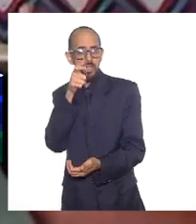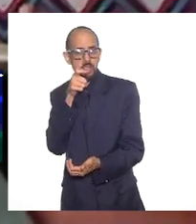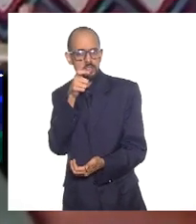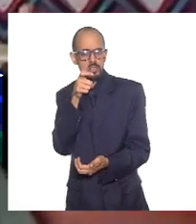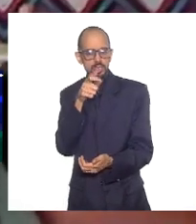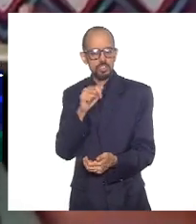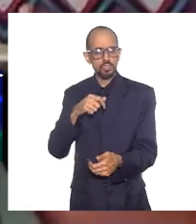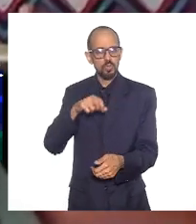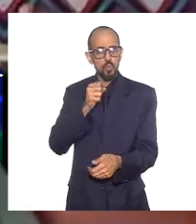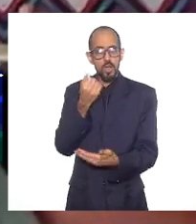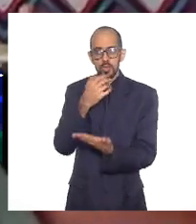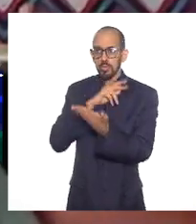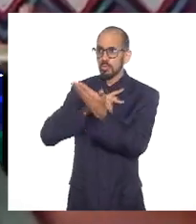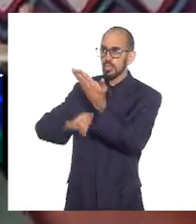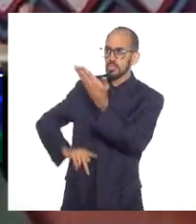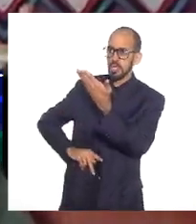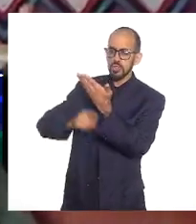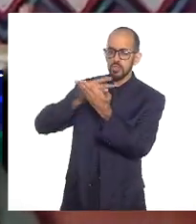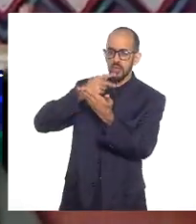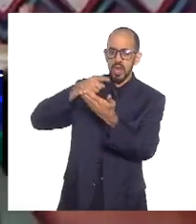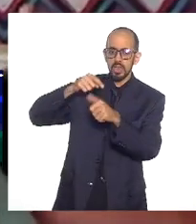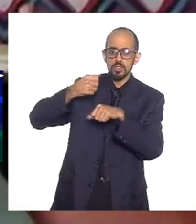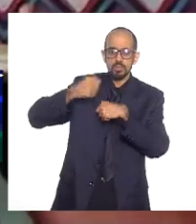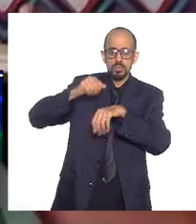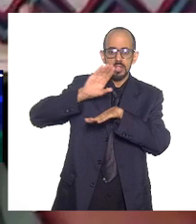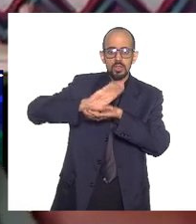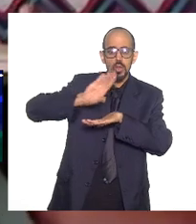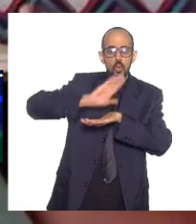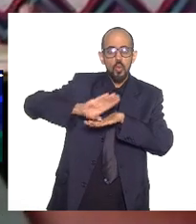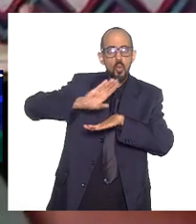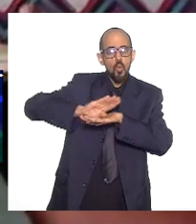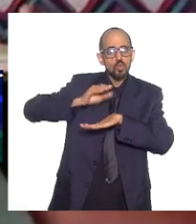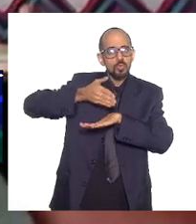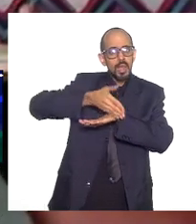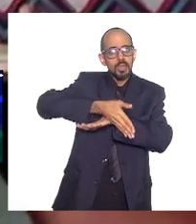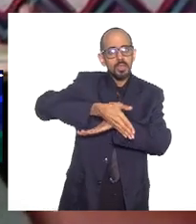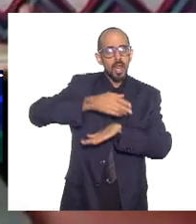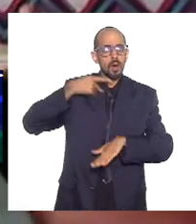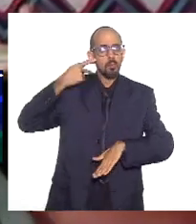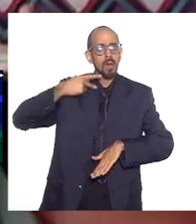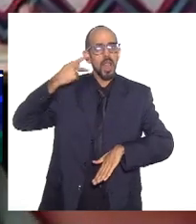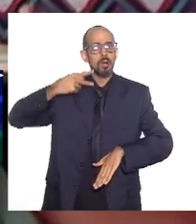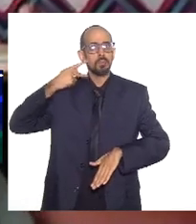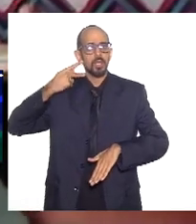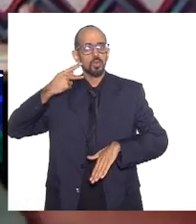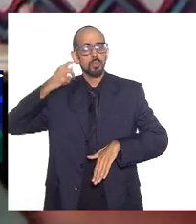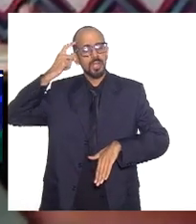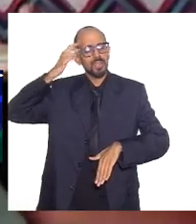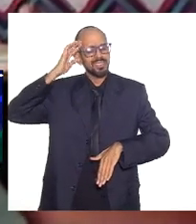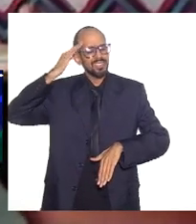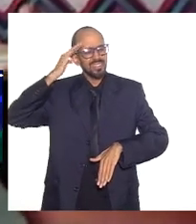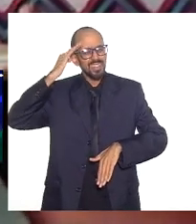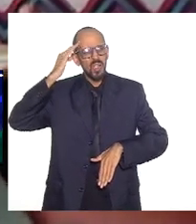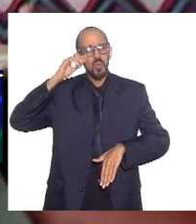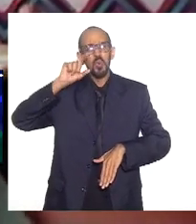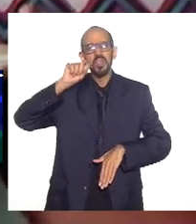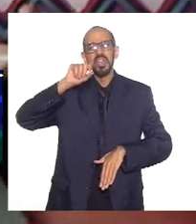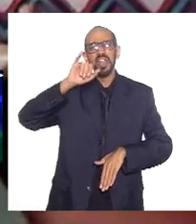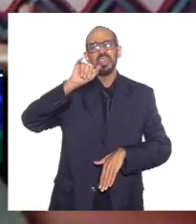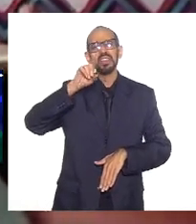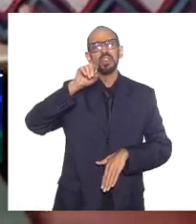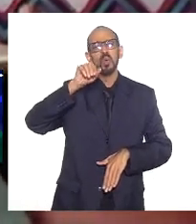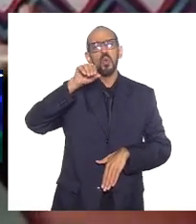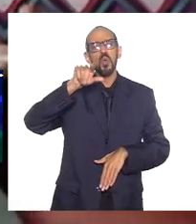casa fala que a gente deveria ter cursinho para ingressar no parlamento, para entender o que é ideologia, o que é